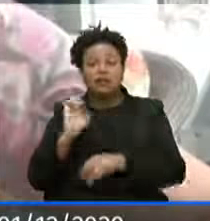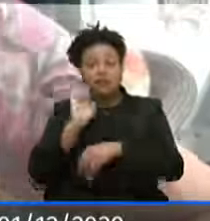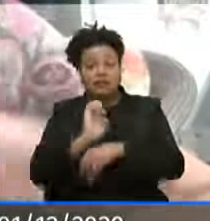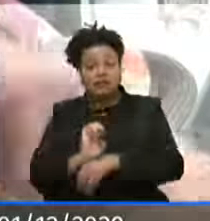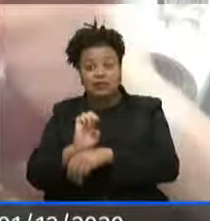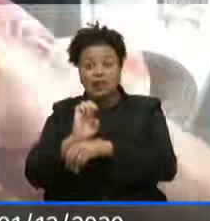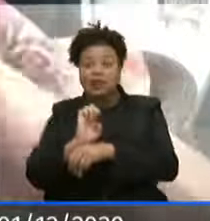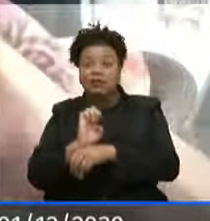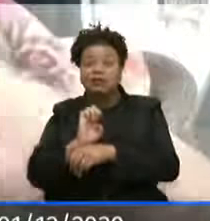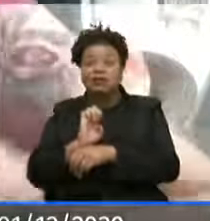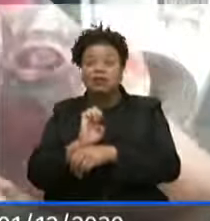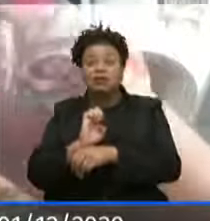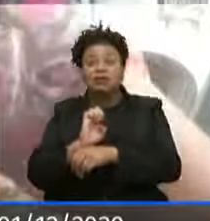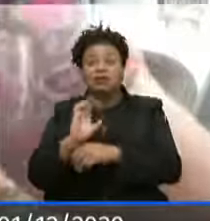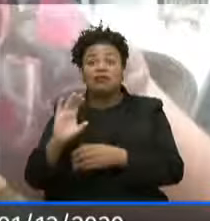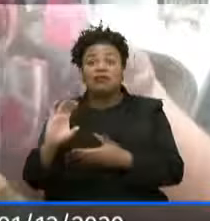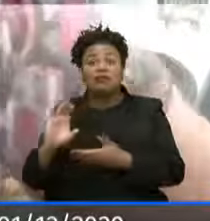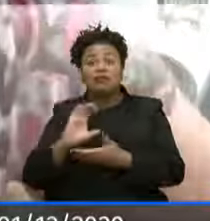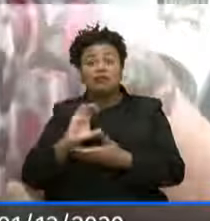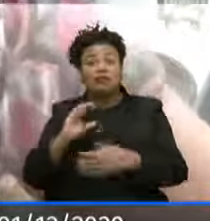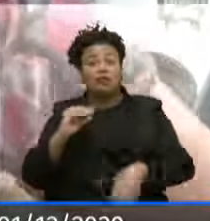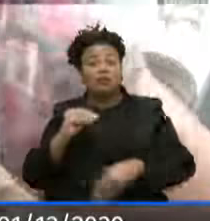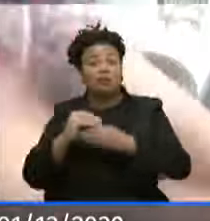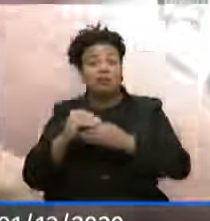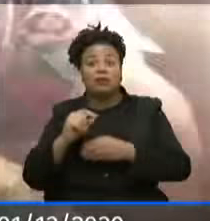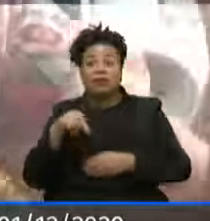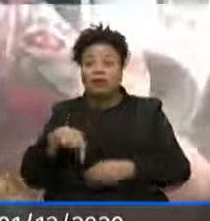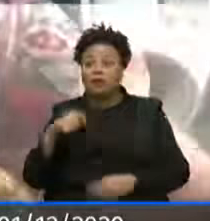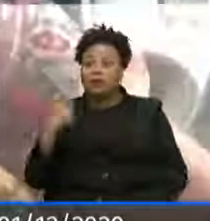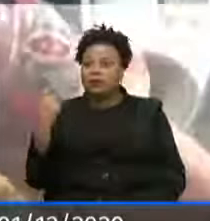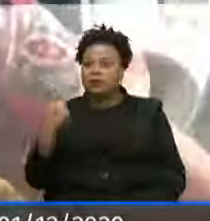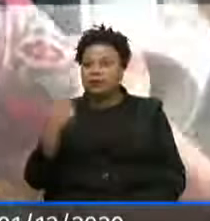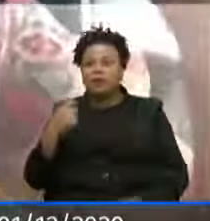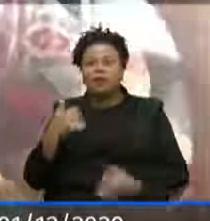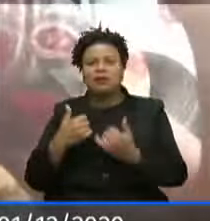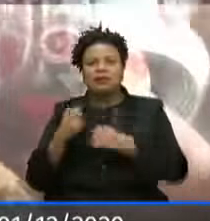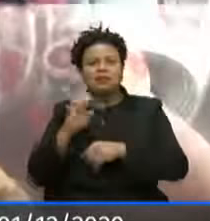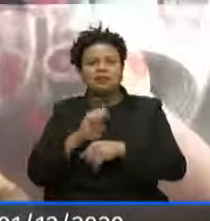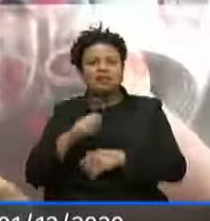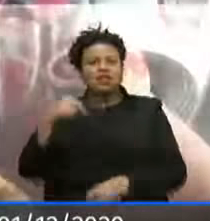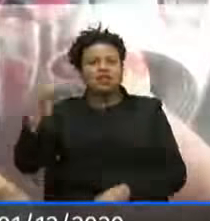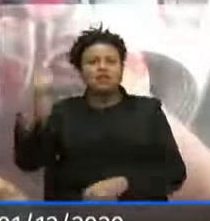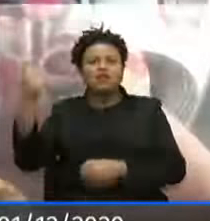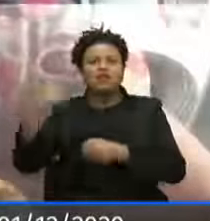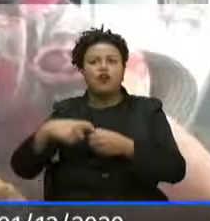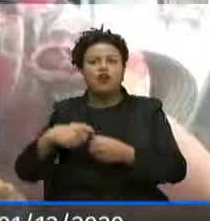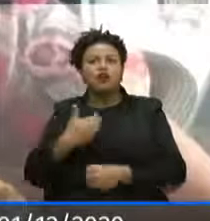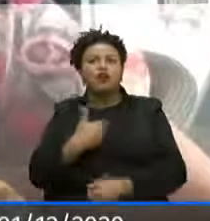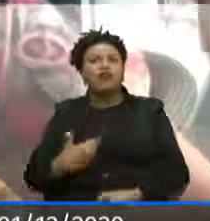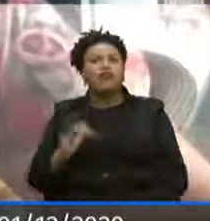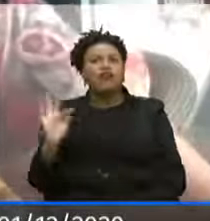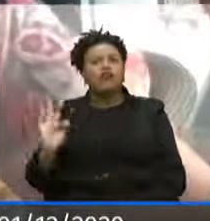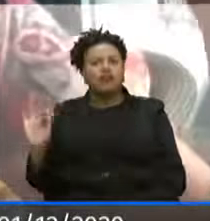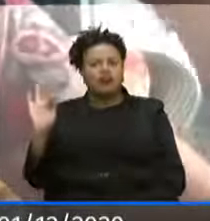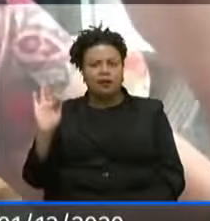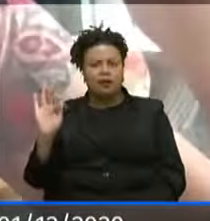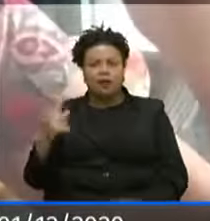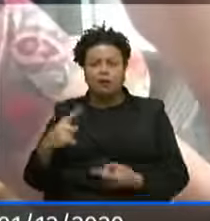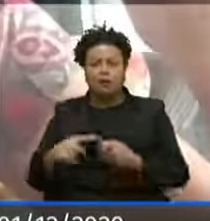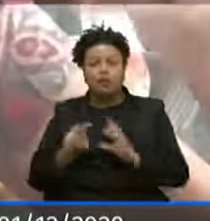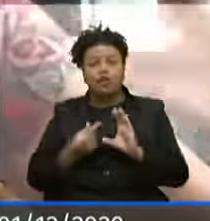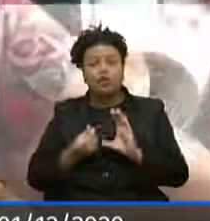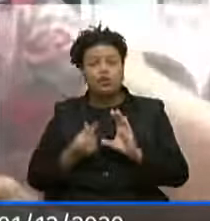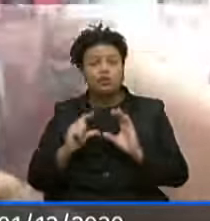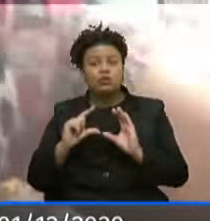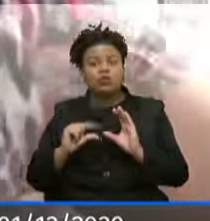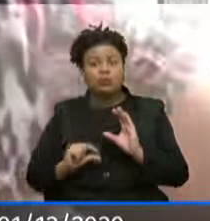que receberam complementação, que não é o caso do nosso, mas estados do Nordeste, vão devolver dinheiro para o governo federal, porque o custo dele